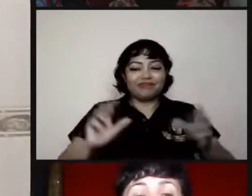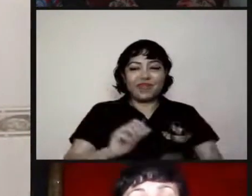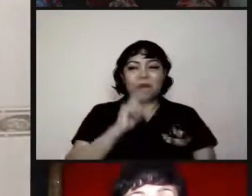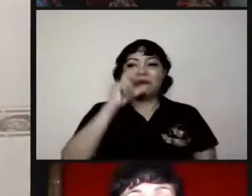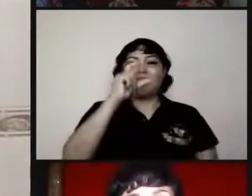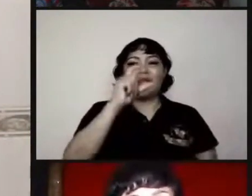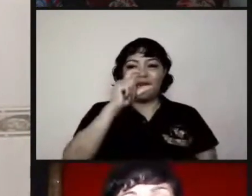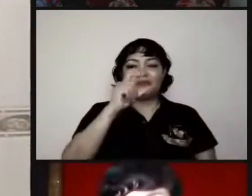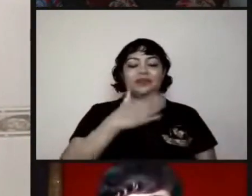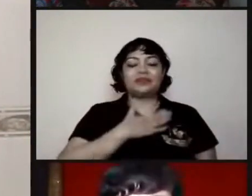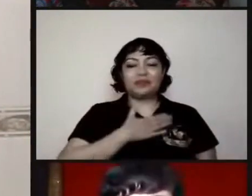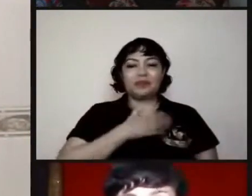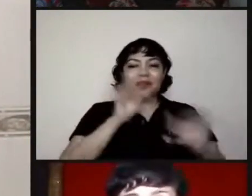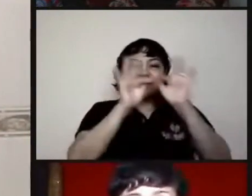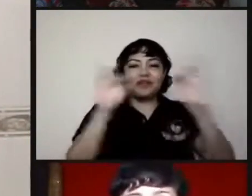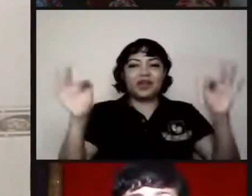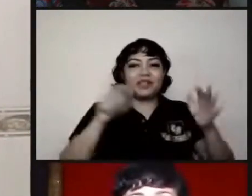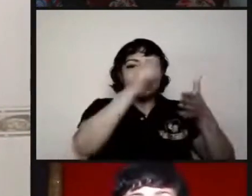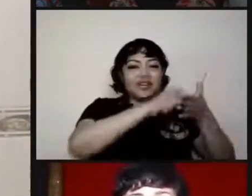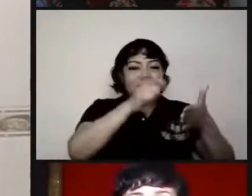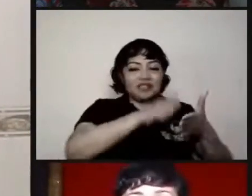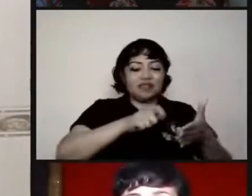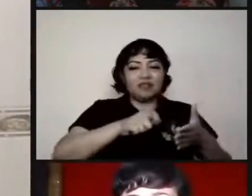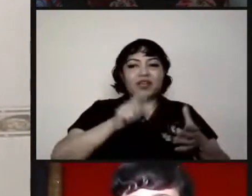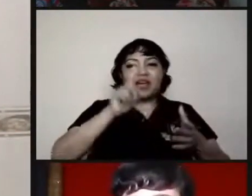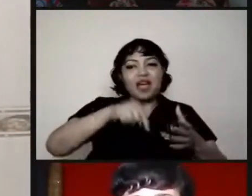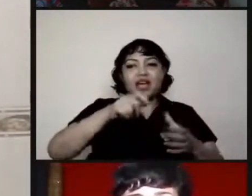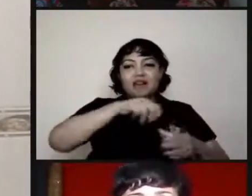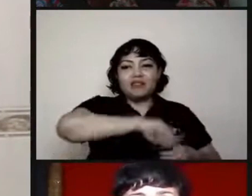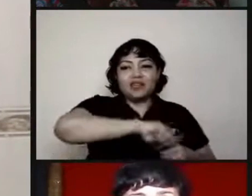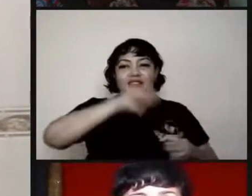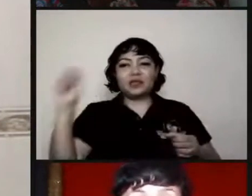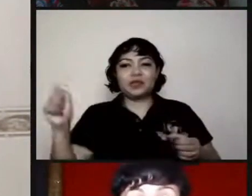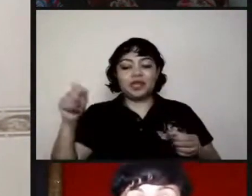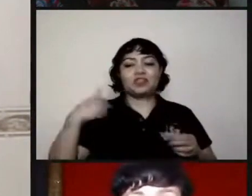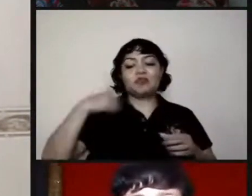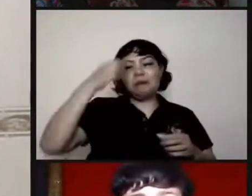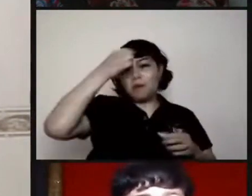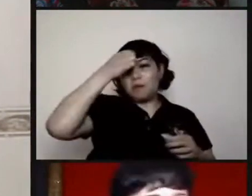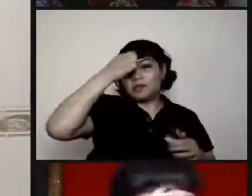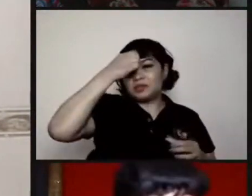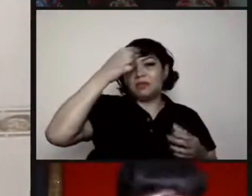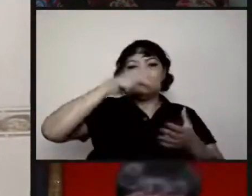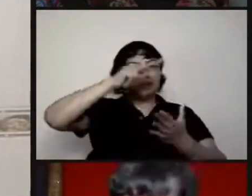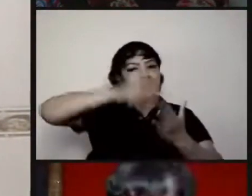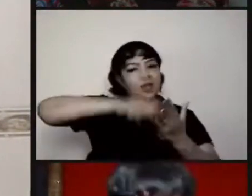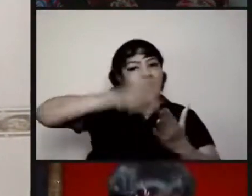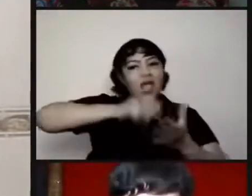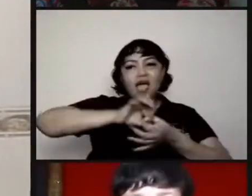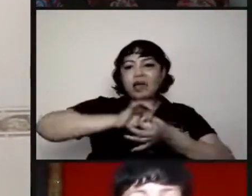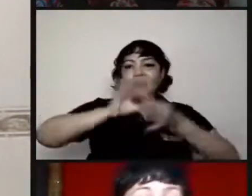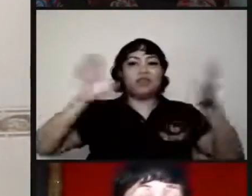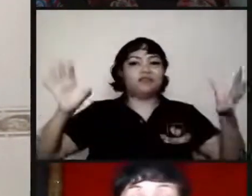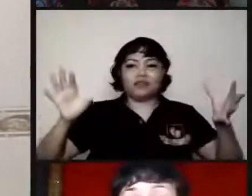escrever é tornar-se independente, né, independente do seu ponto de vista, do seu pensamento. Quem lê e quem escreve, sem dúvida